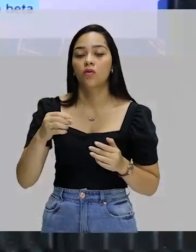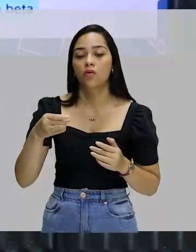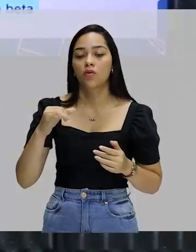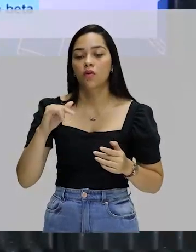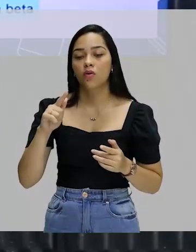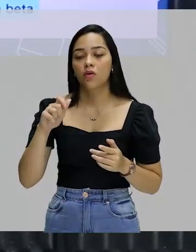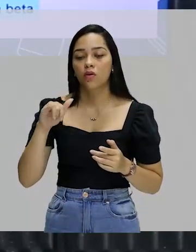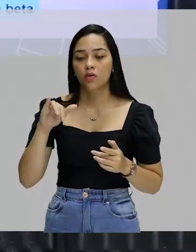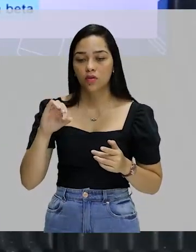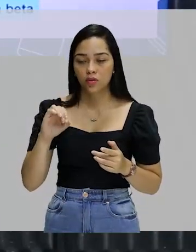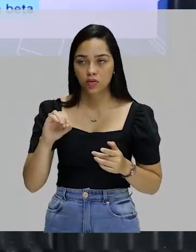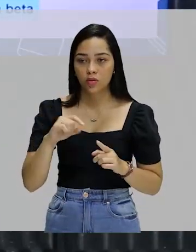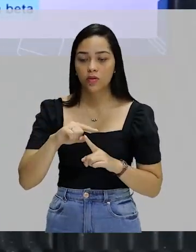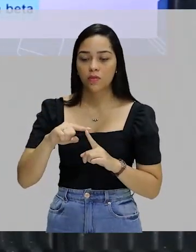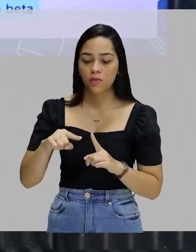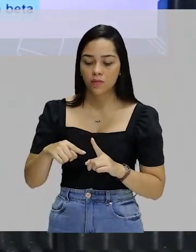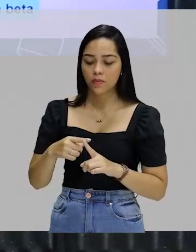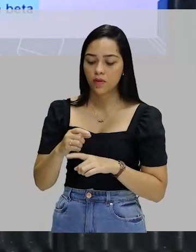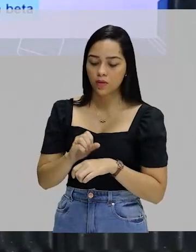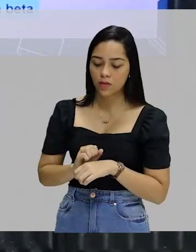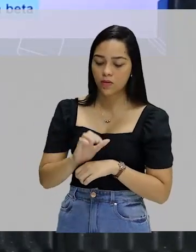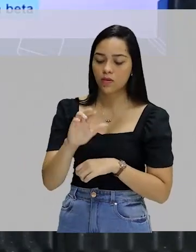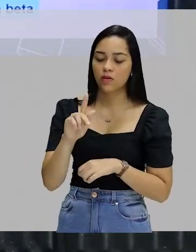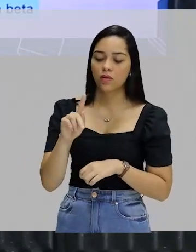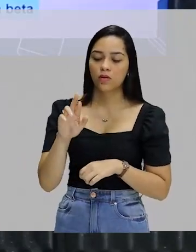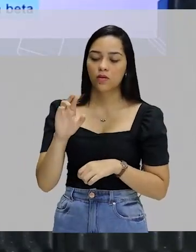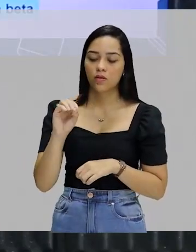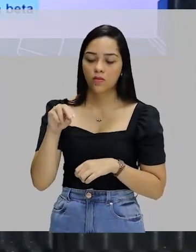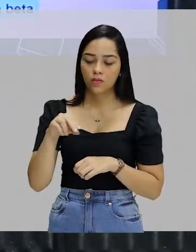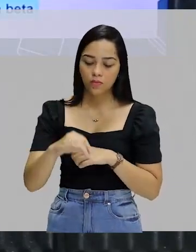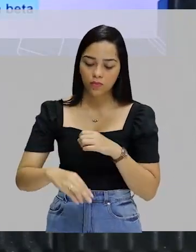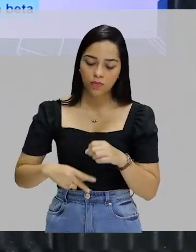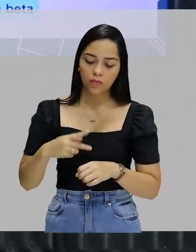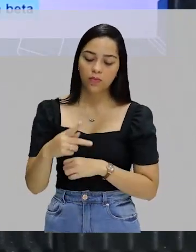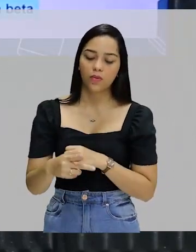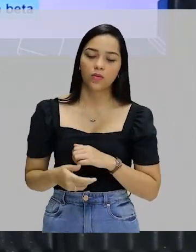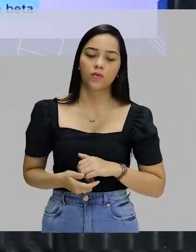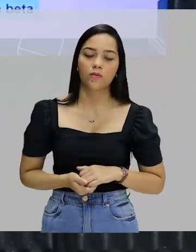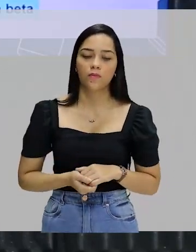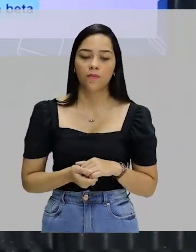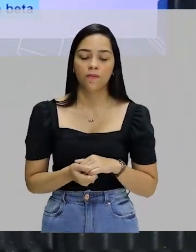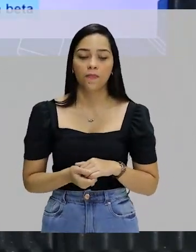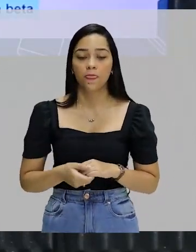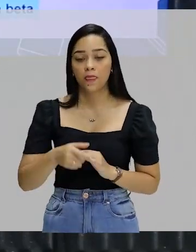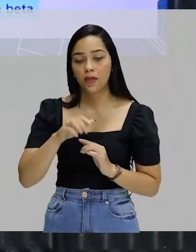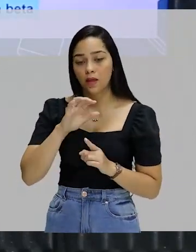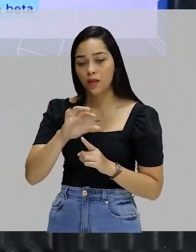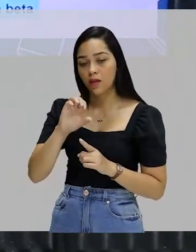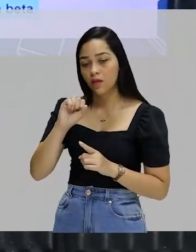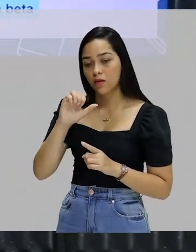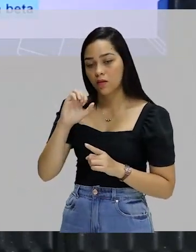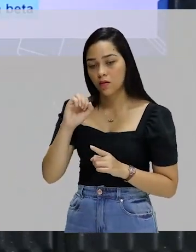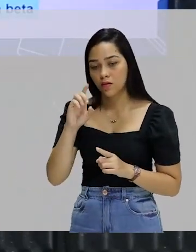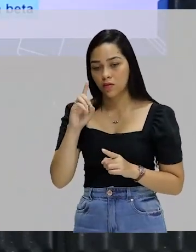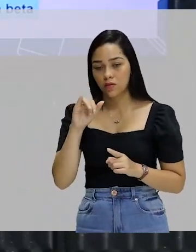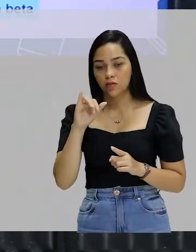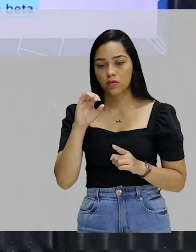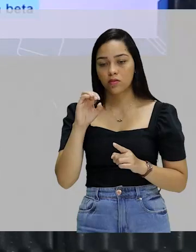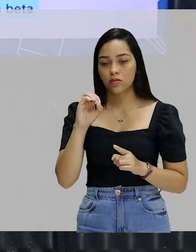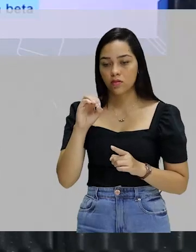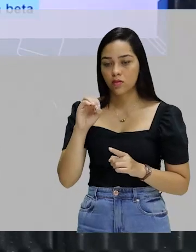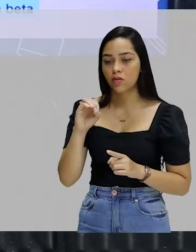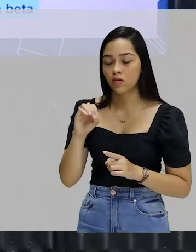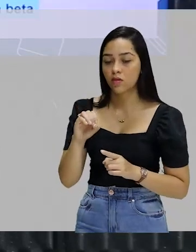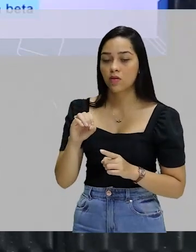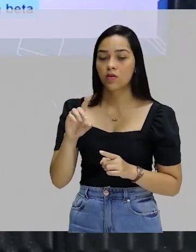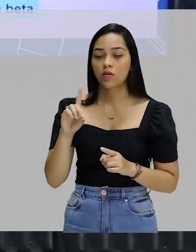oxigênio, mais a emissão de um próton. O ataque do sódio, né, do átomo de sódio